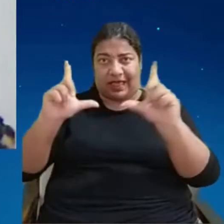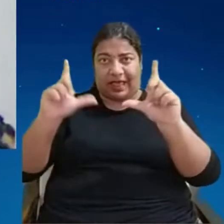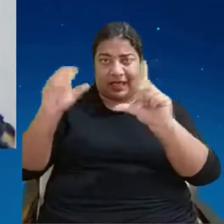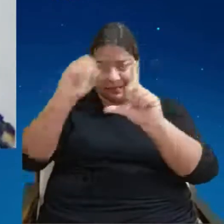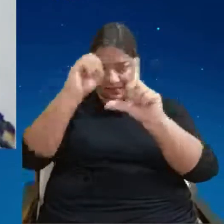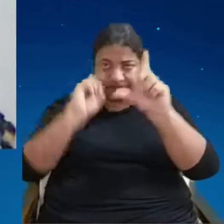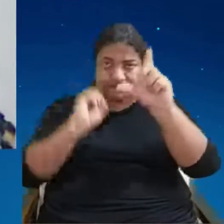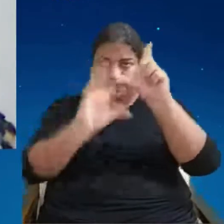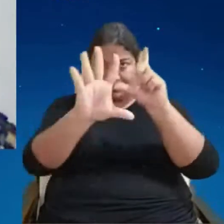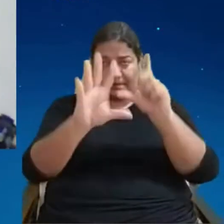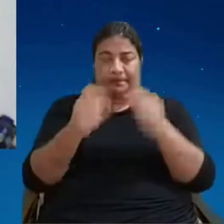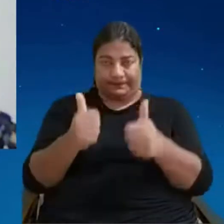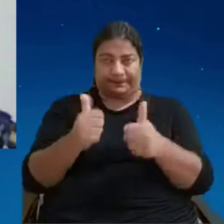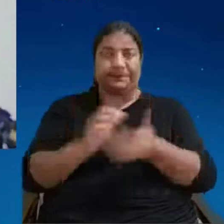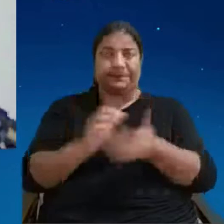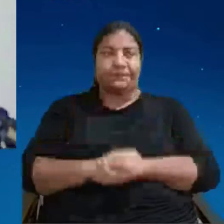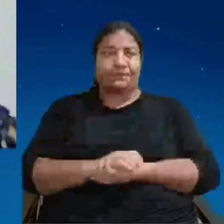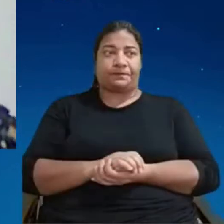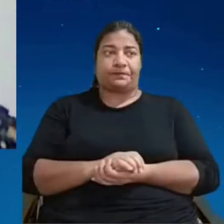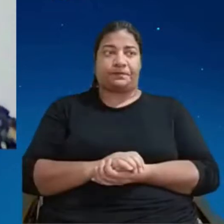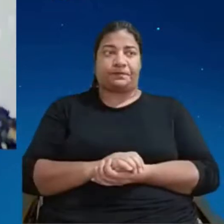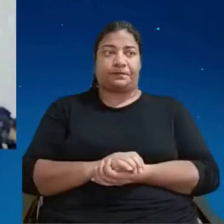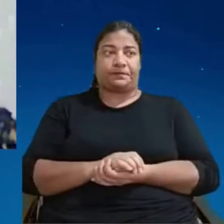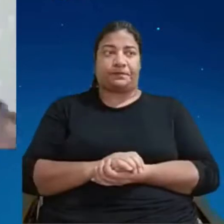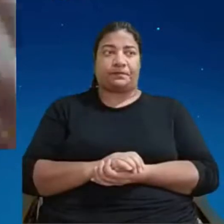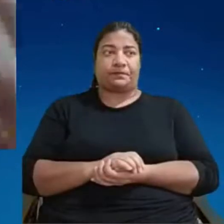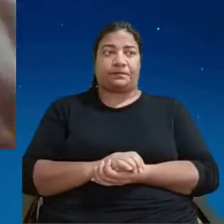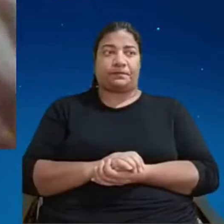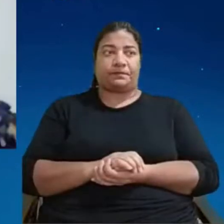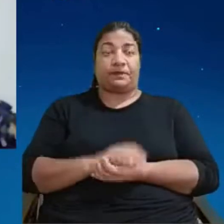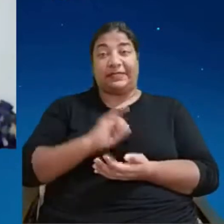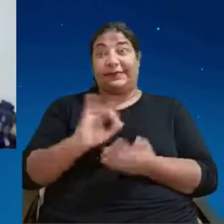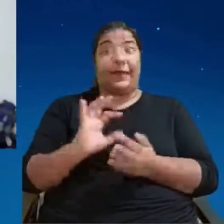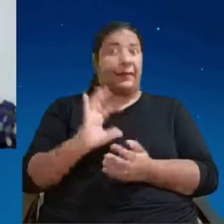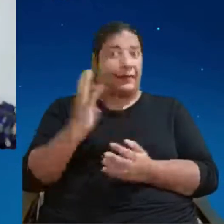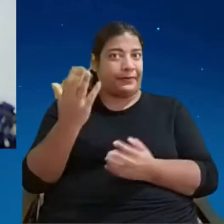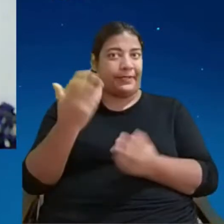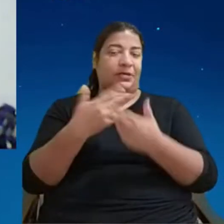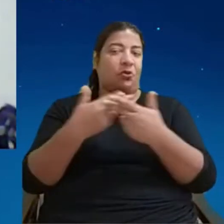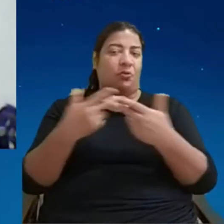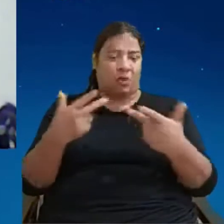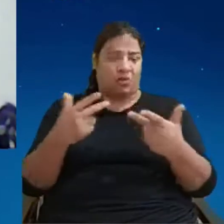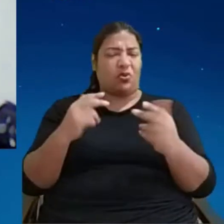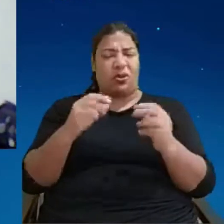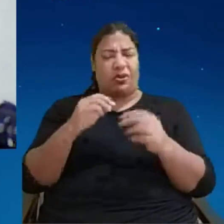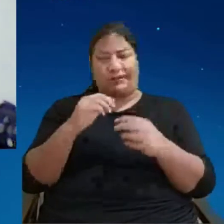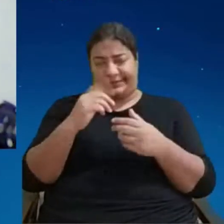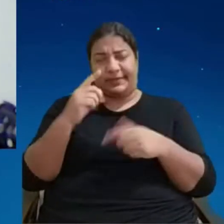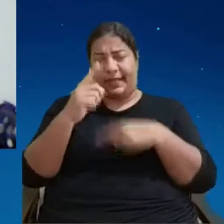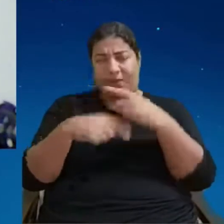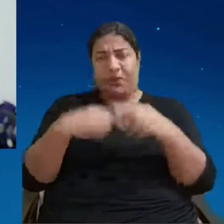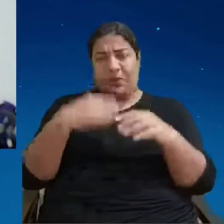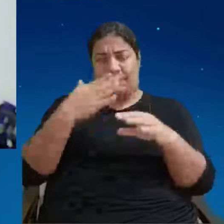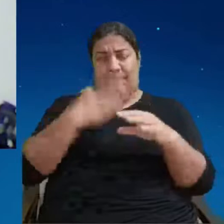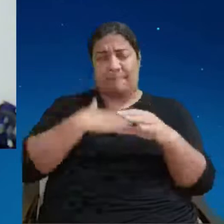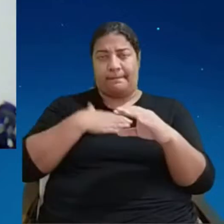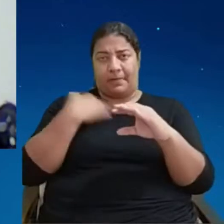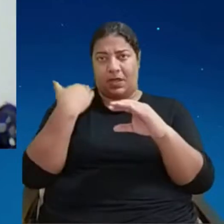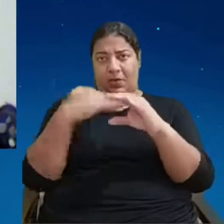vocês e qualquer coisa, obviamente, depois vão ter o meu e-mail e tudo, e isso